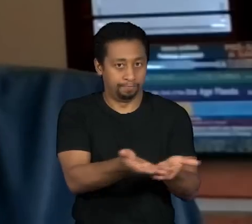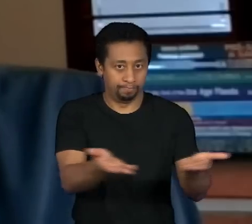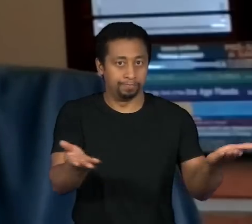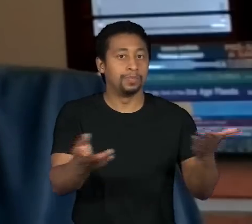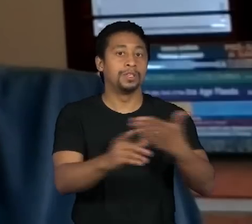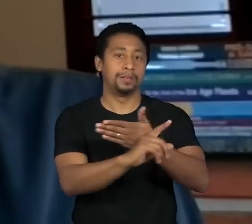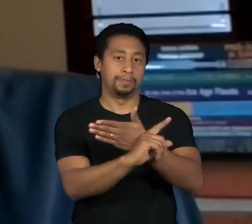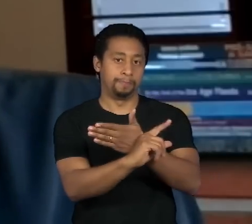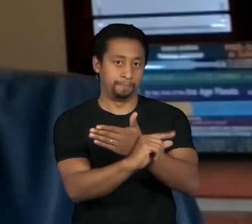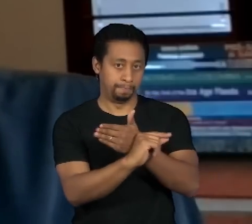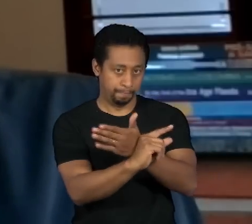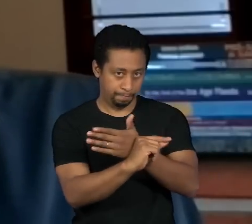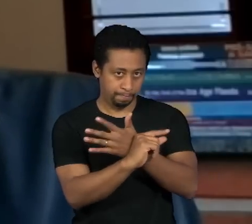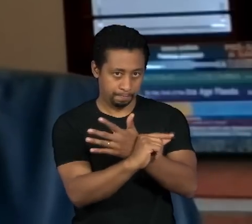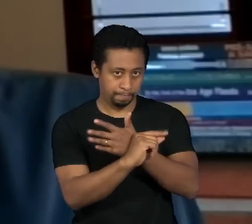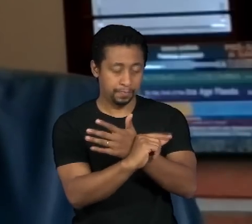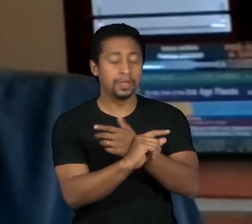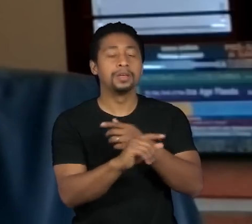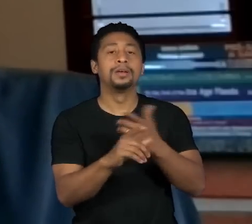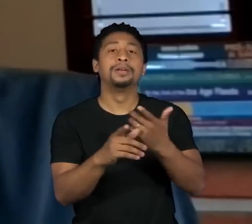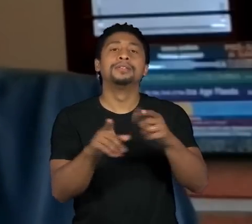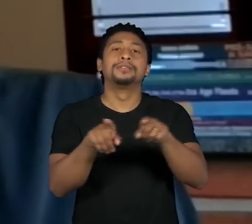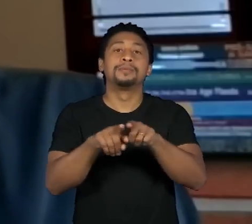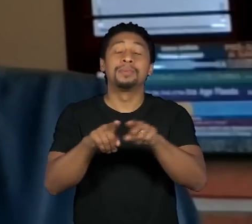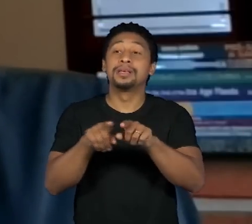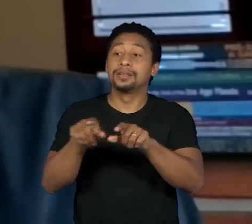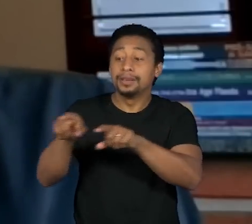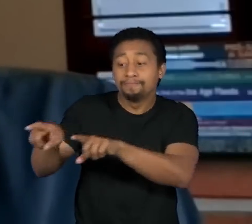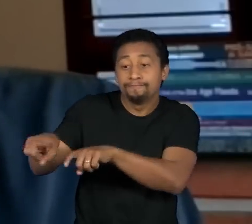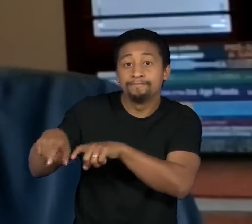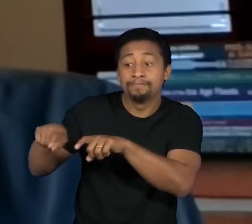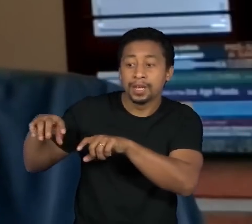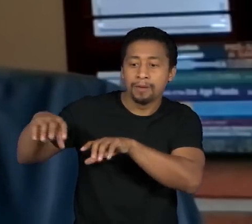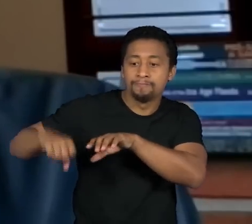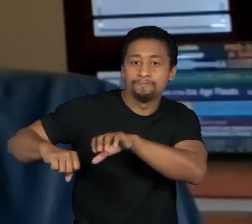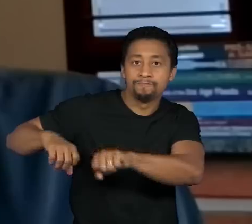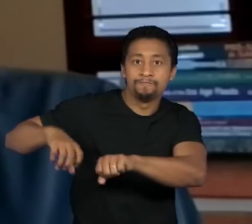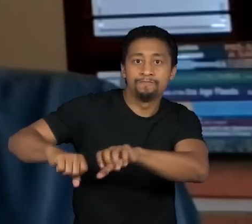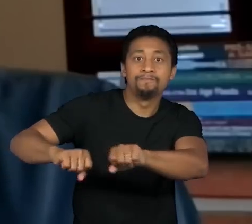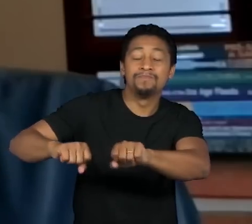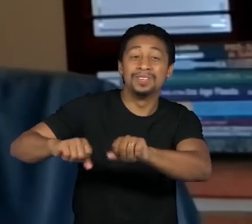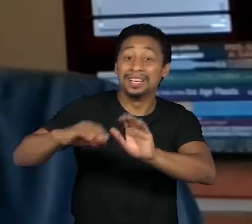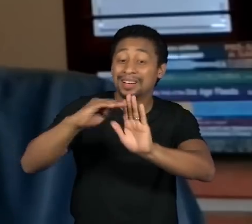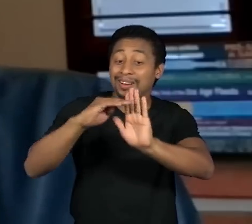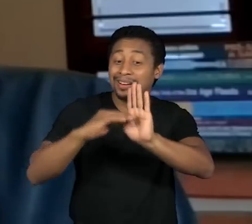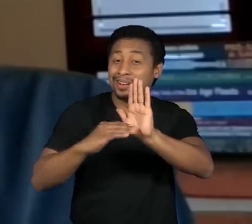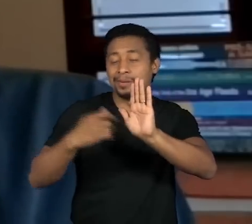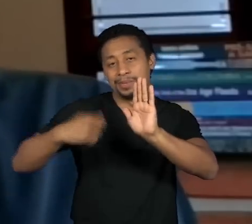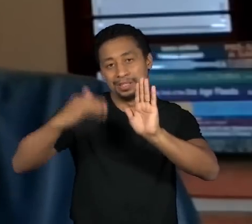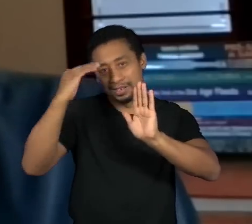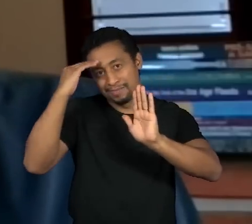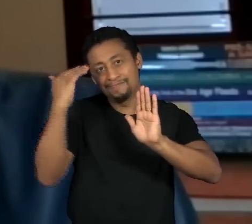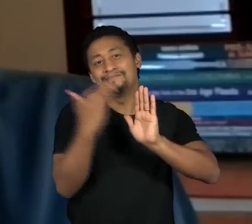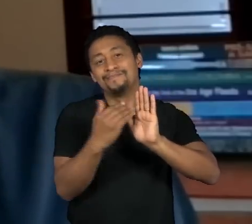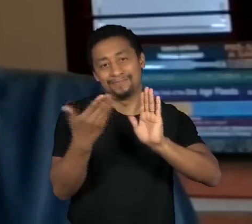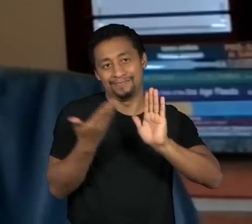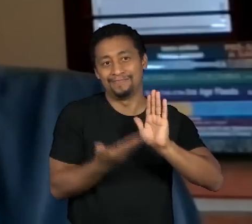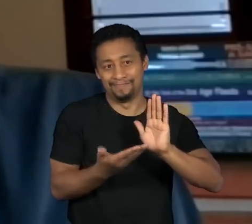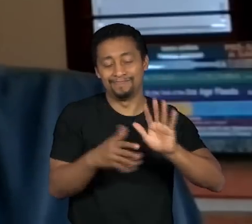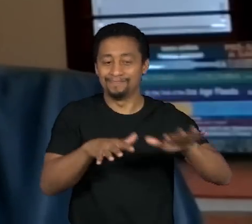quanto do uso e ocupação adequado, não só do Pantanal, quanto do seu entorno